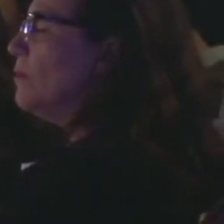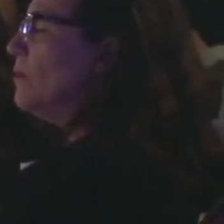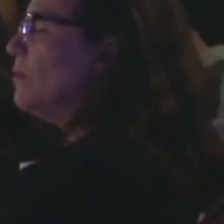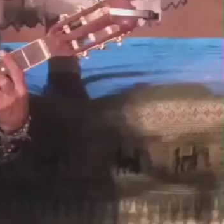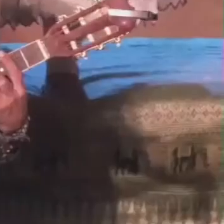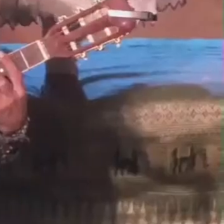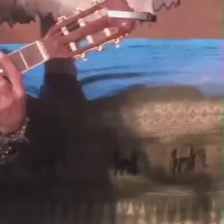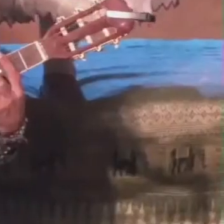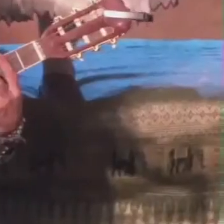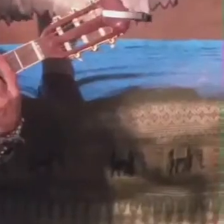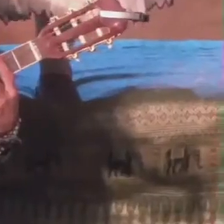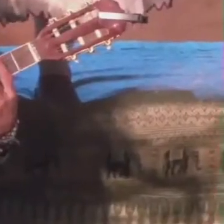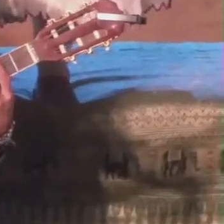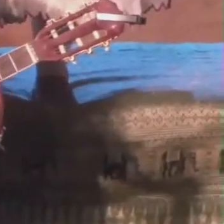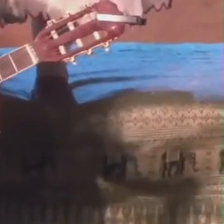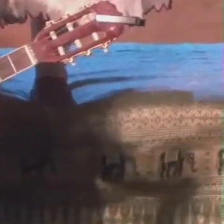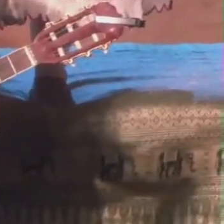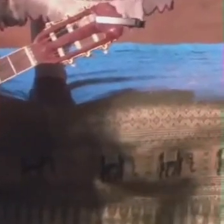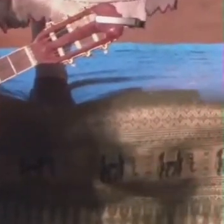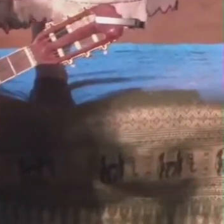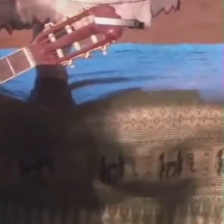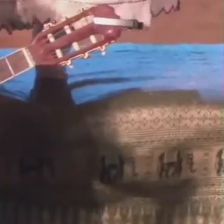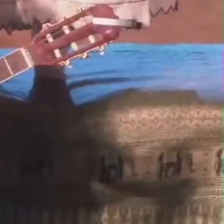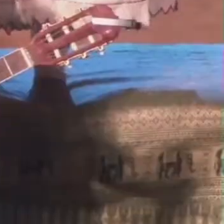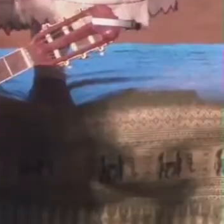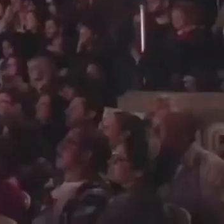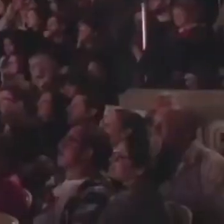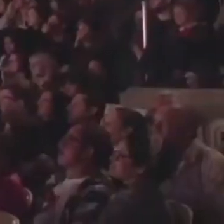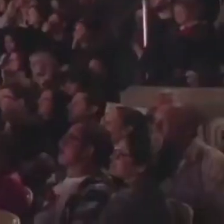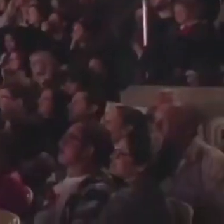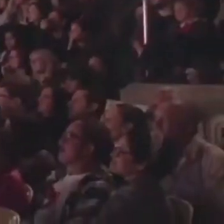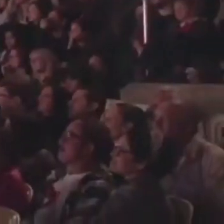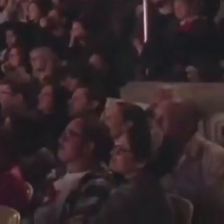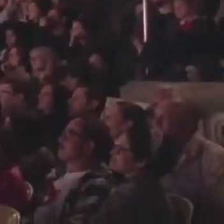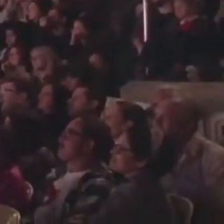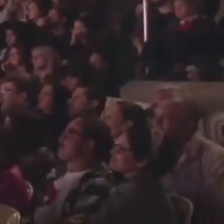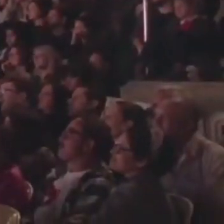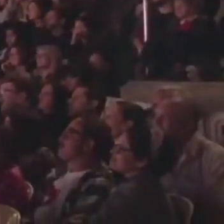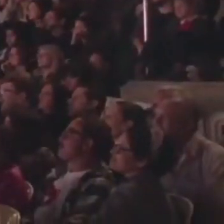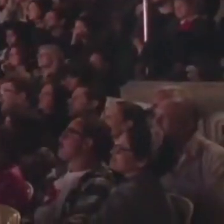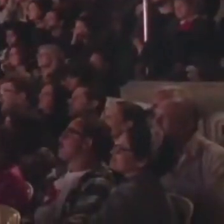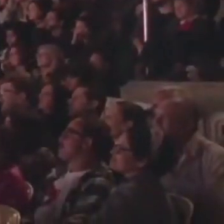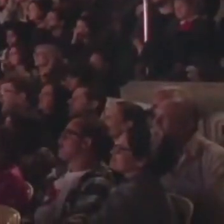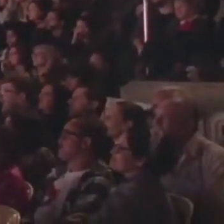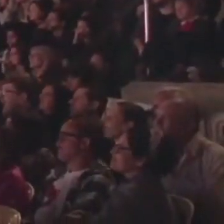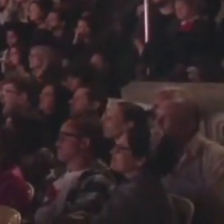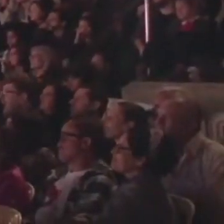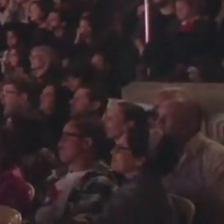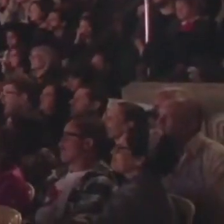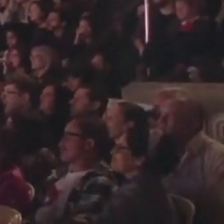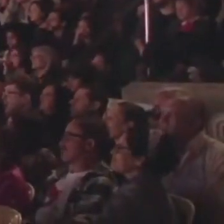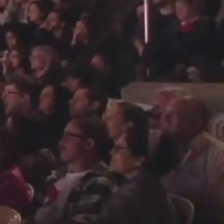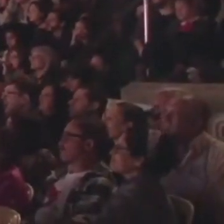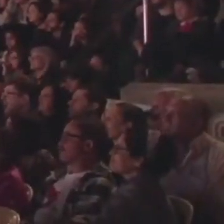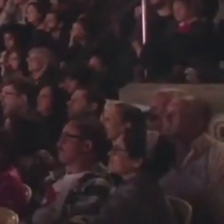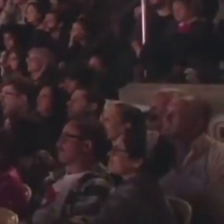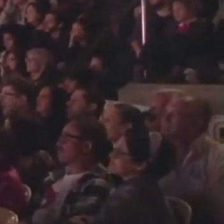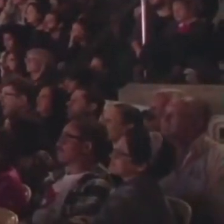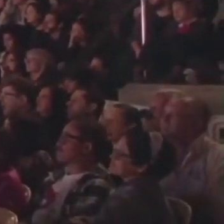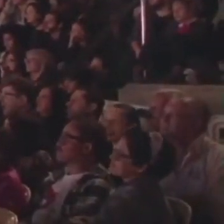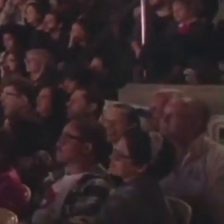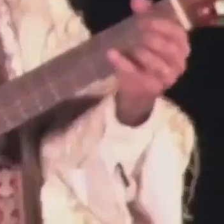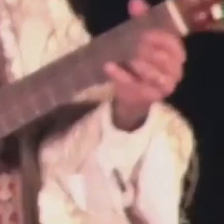la notte insegue sempre il giorno, ed il giorno